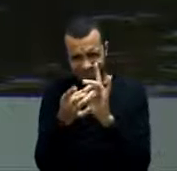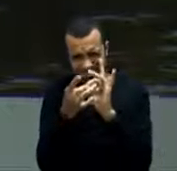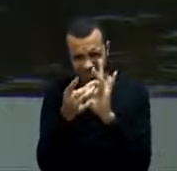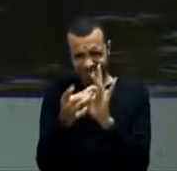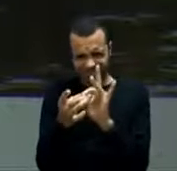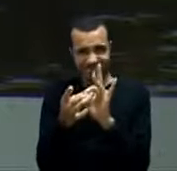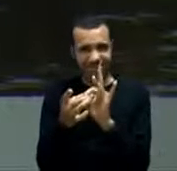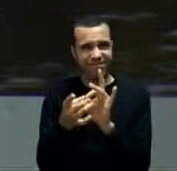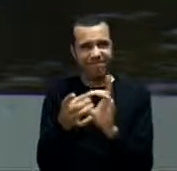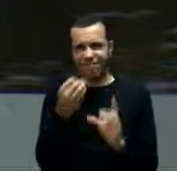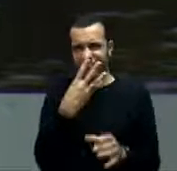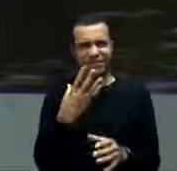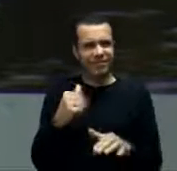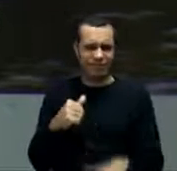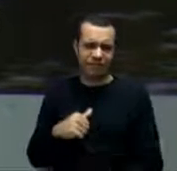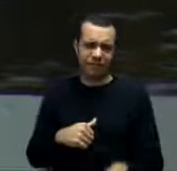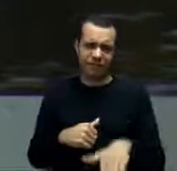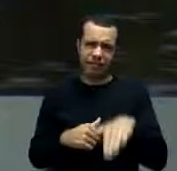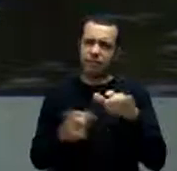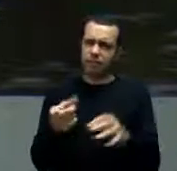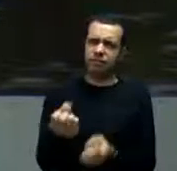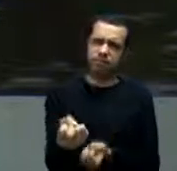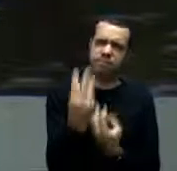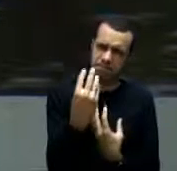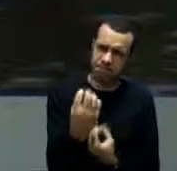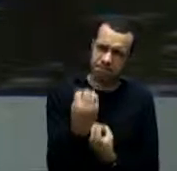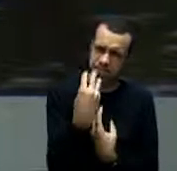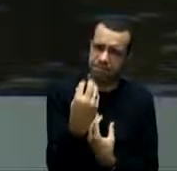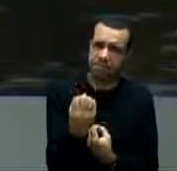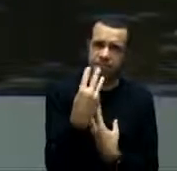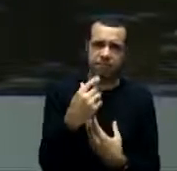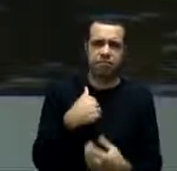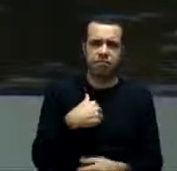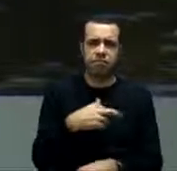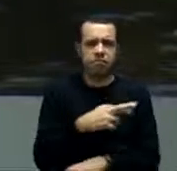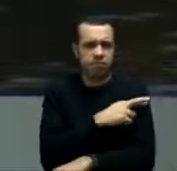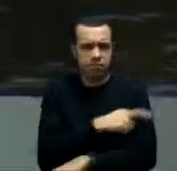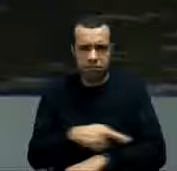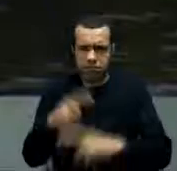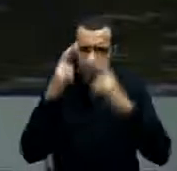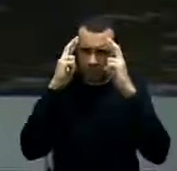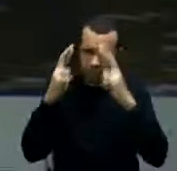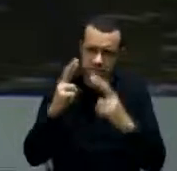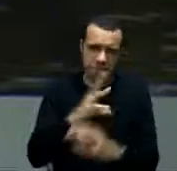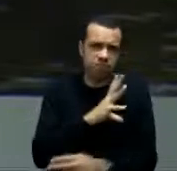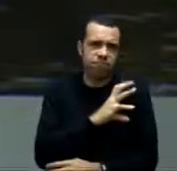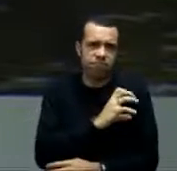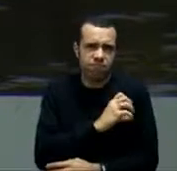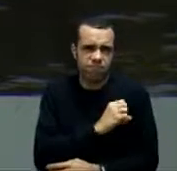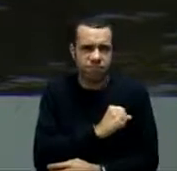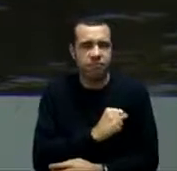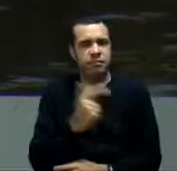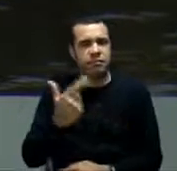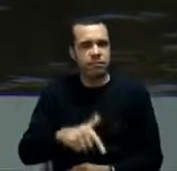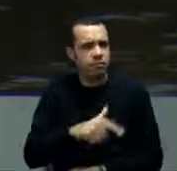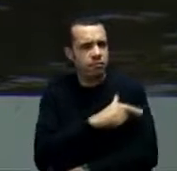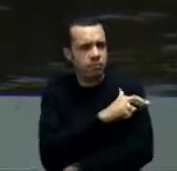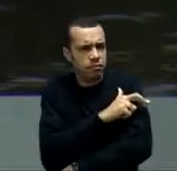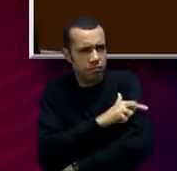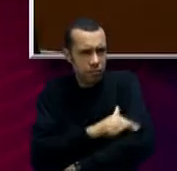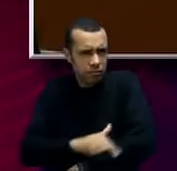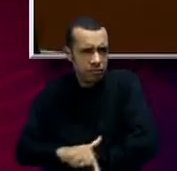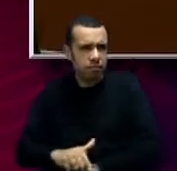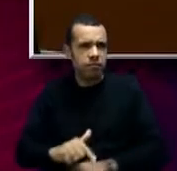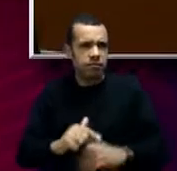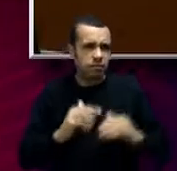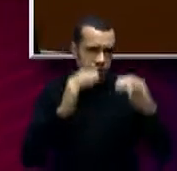forte. Desde pequenininho, me ensinou a respeitar, a amar e ser educado com todos,